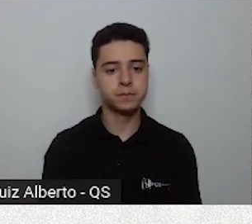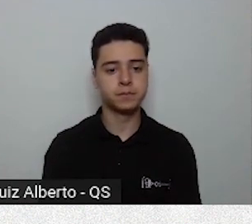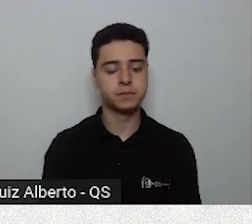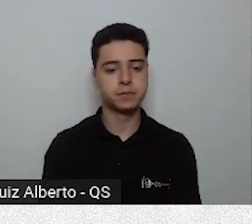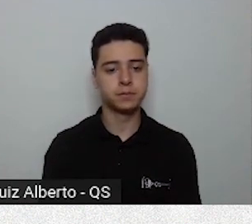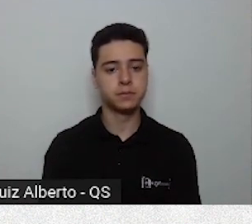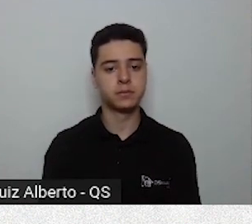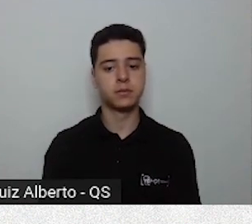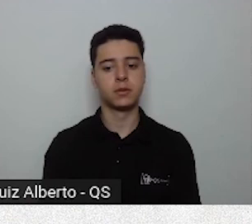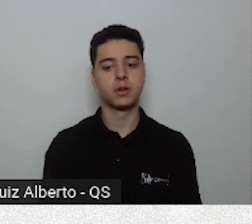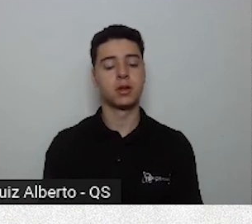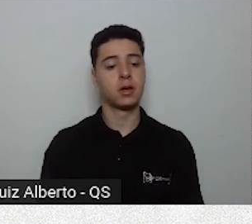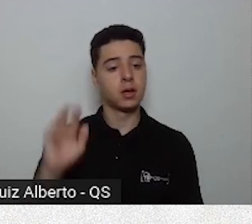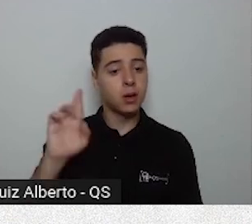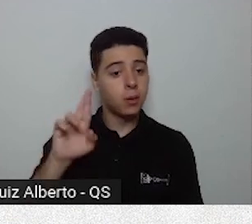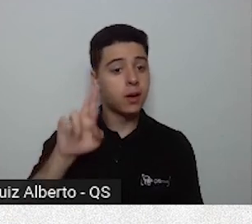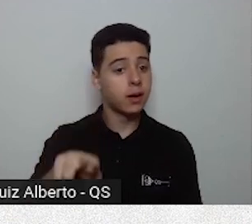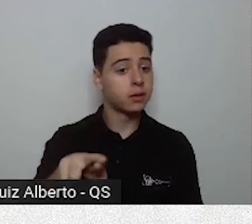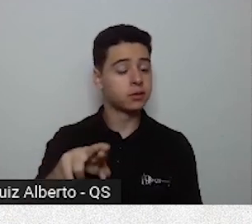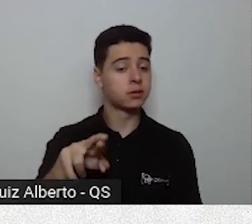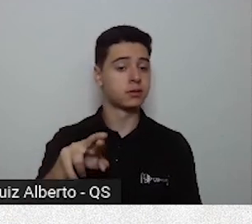E esse aqui é o resultado